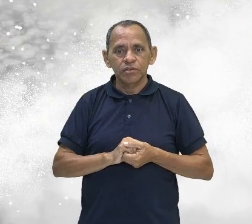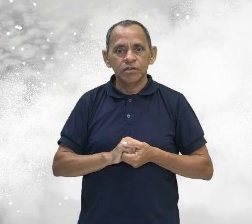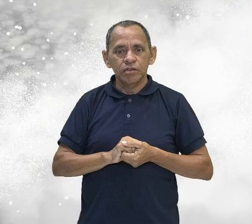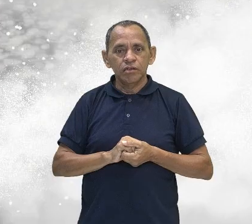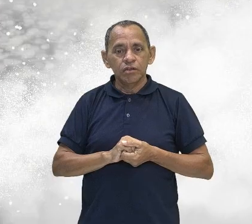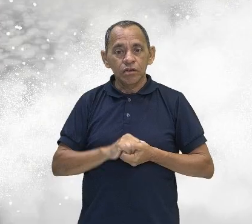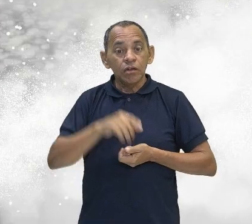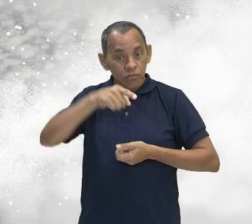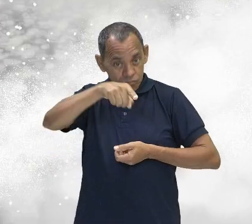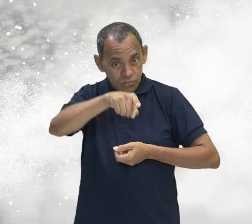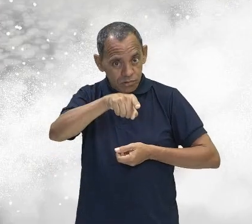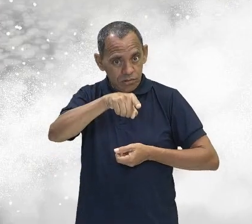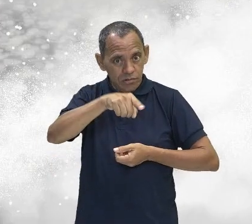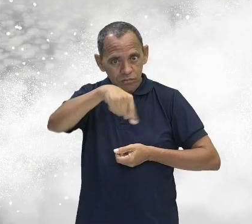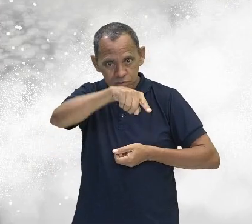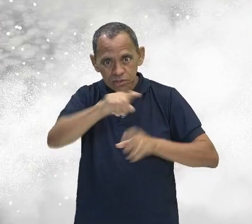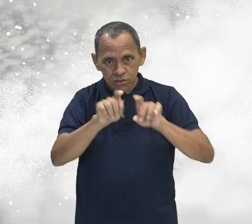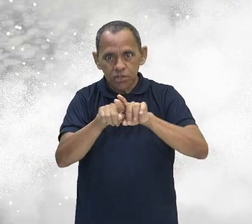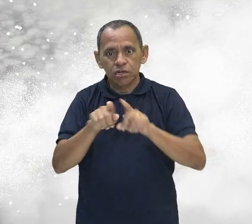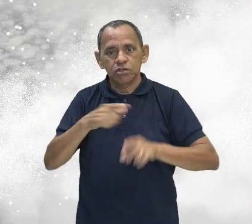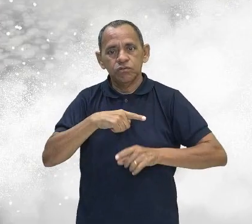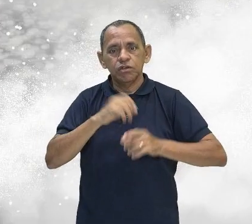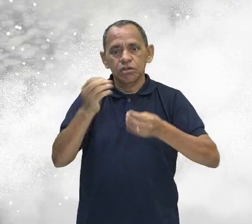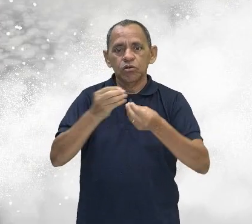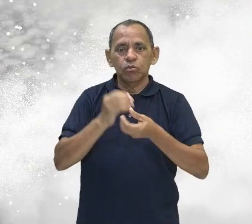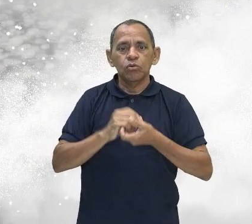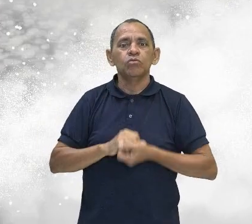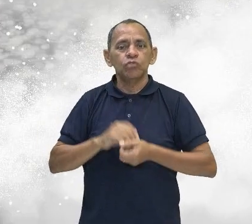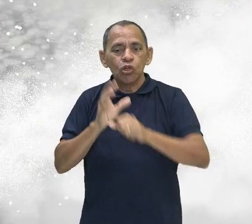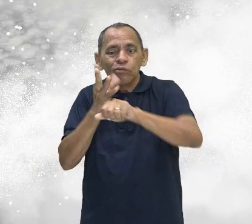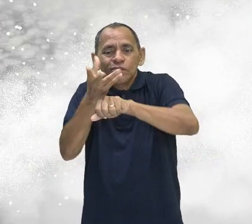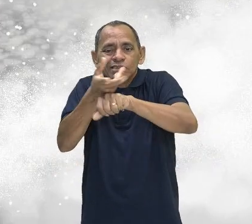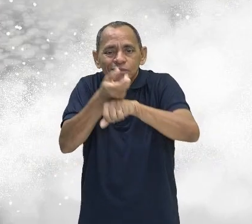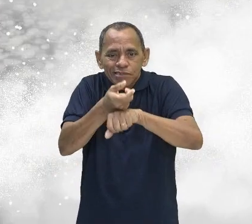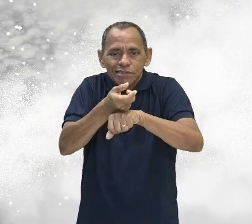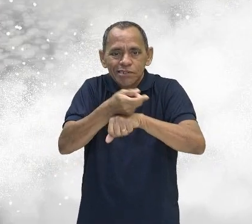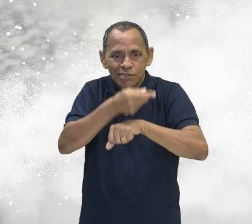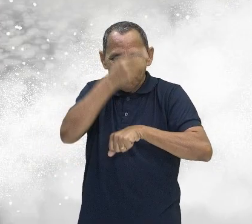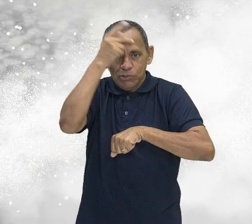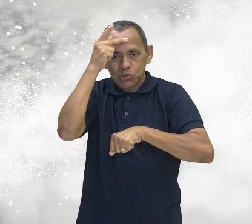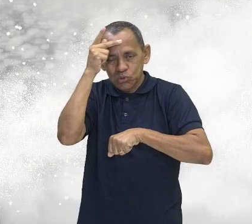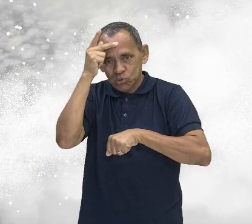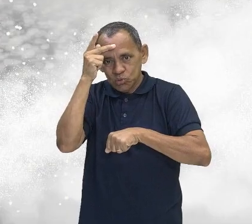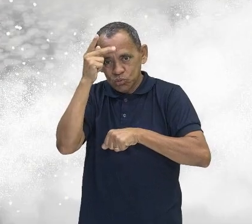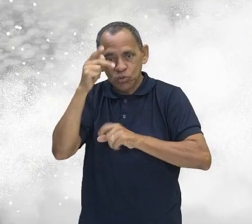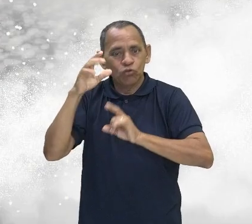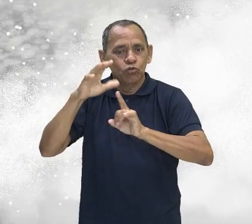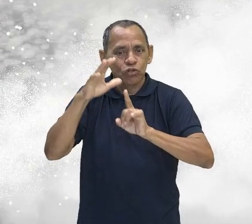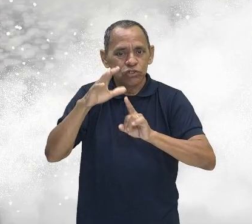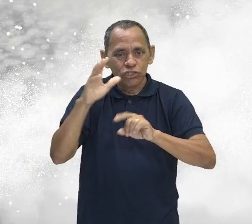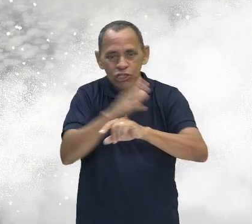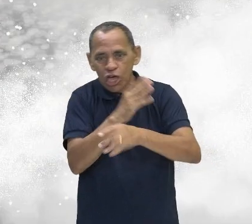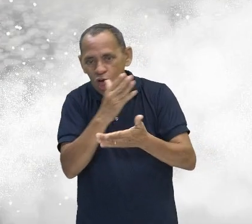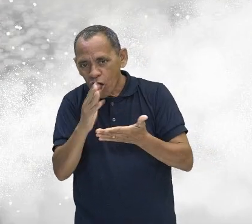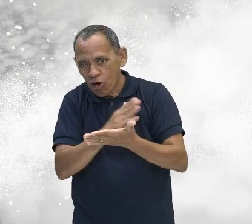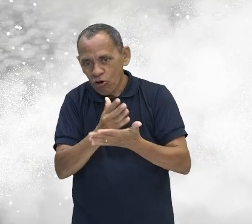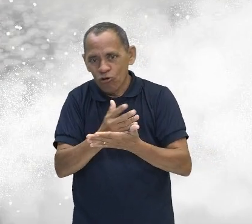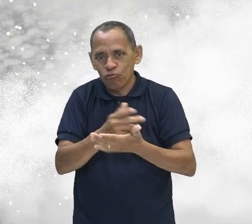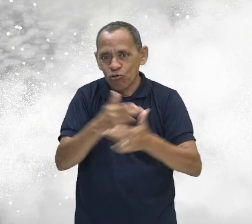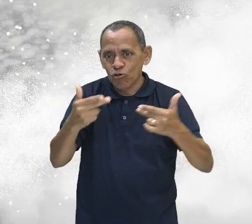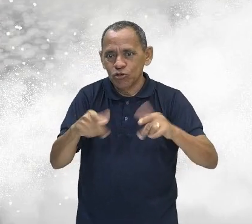convencer alguém a respeito de algo? É bastante provável que sim, que você já